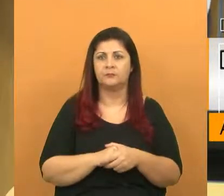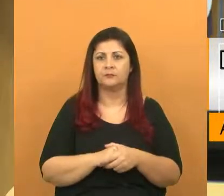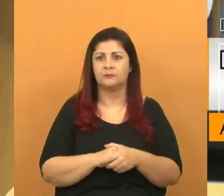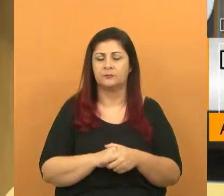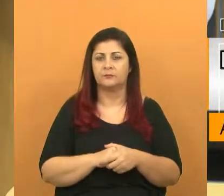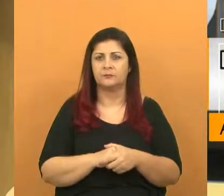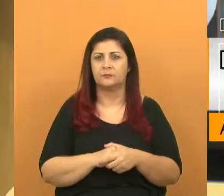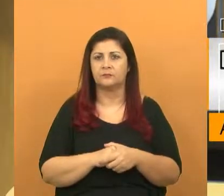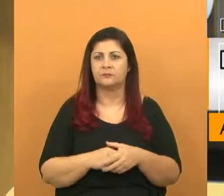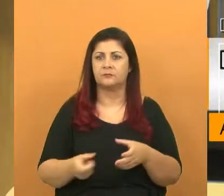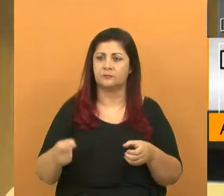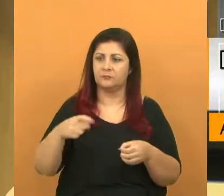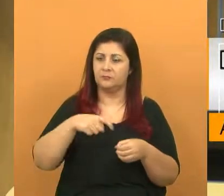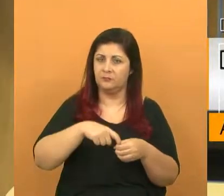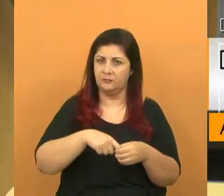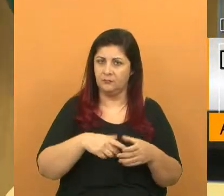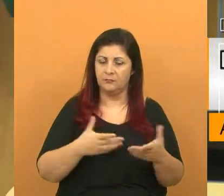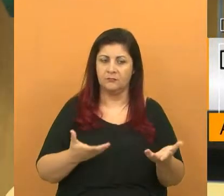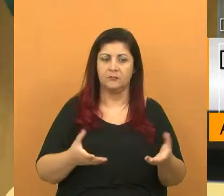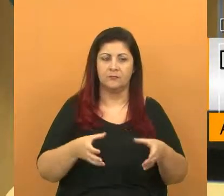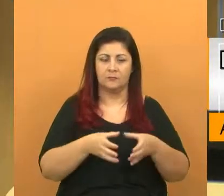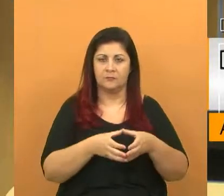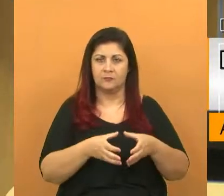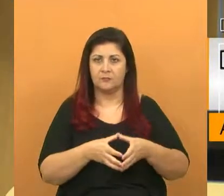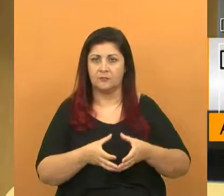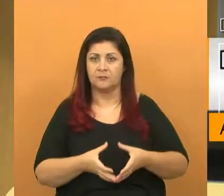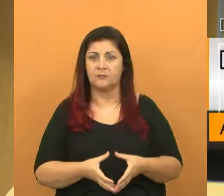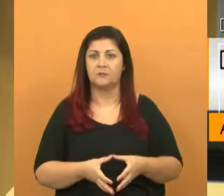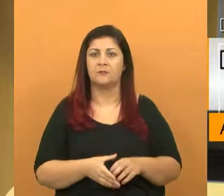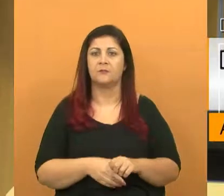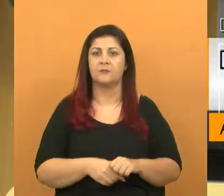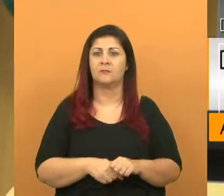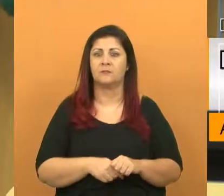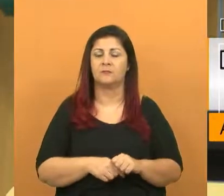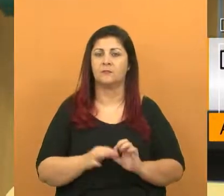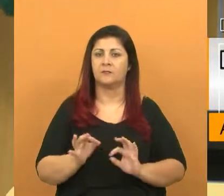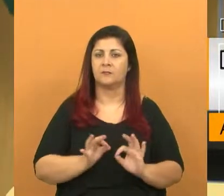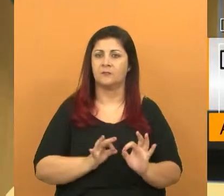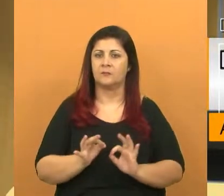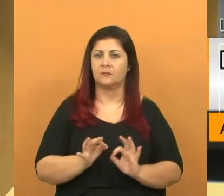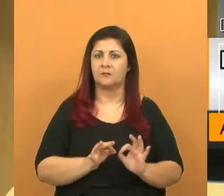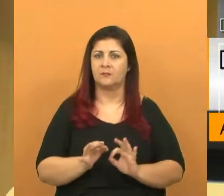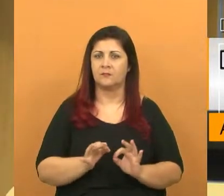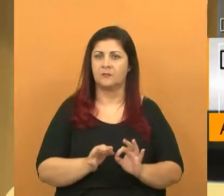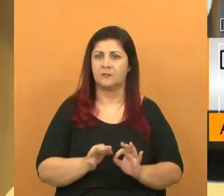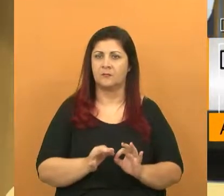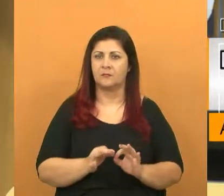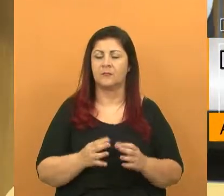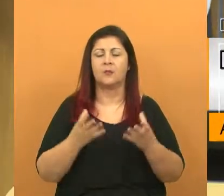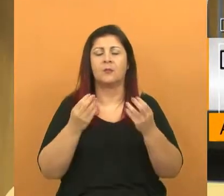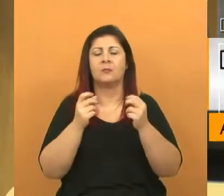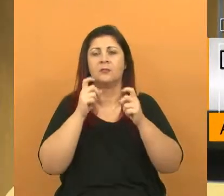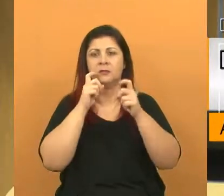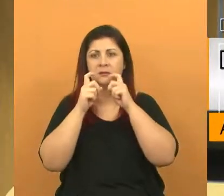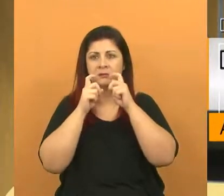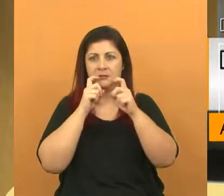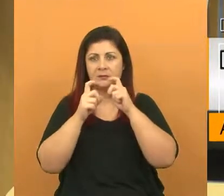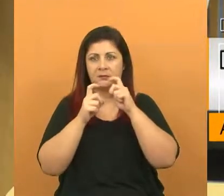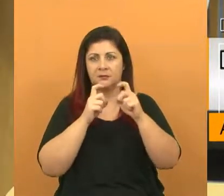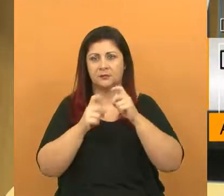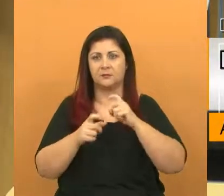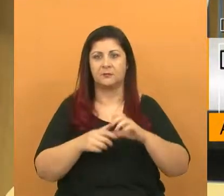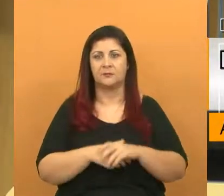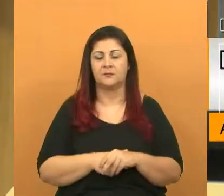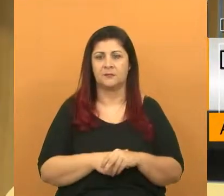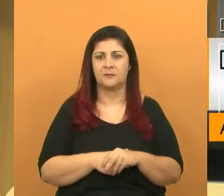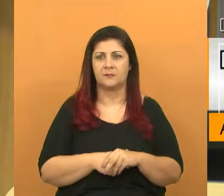amigos de bairro da sociedade amigos de bairro fizemos várias reuniões à noite e